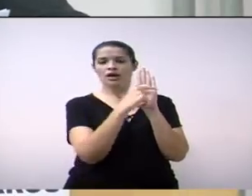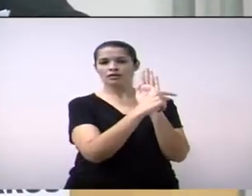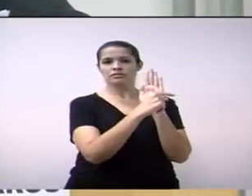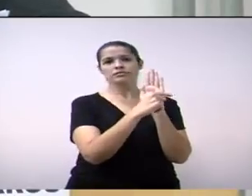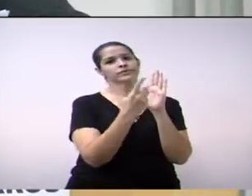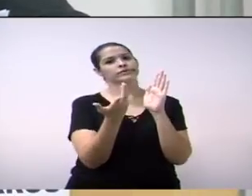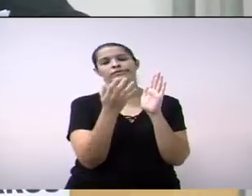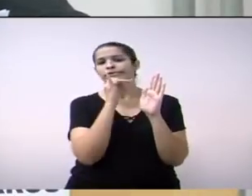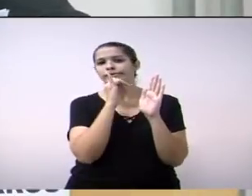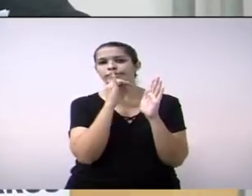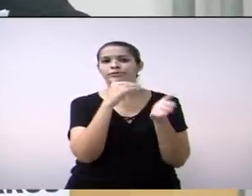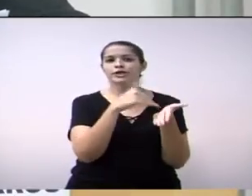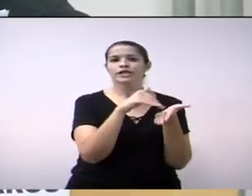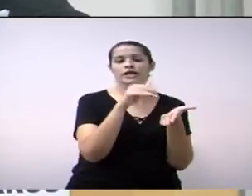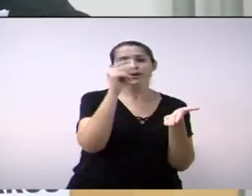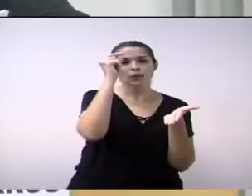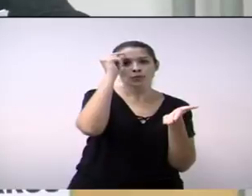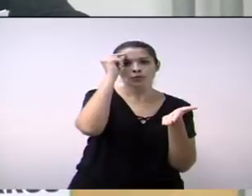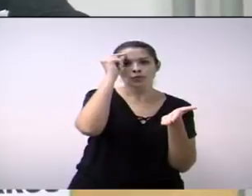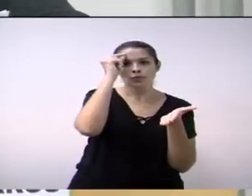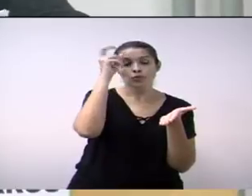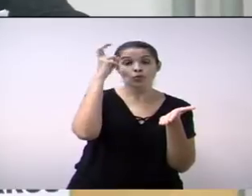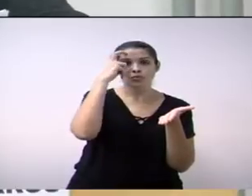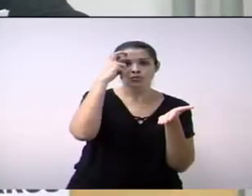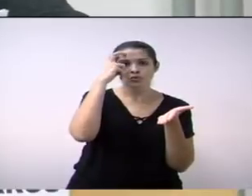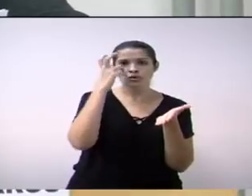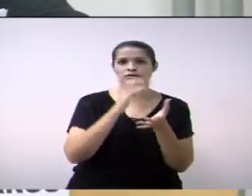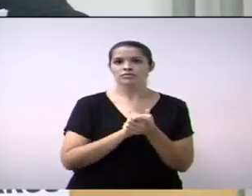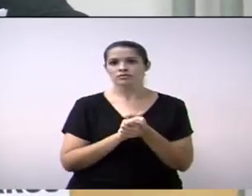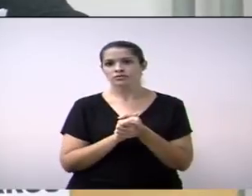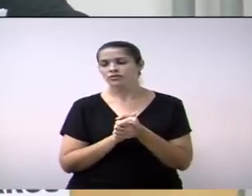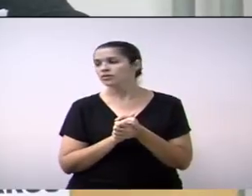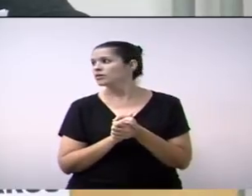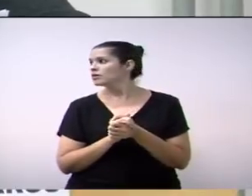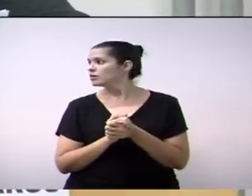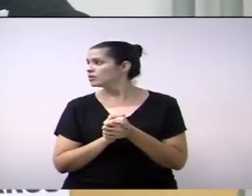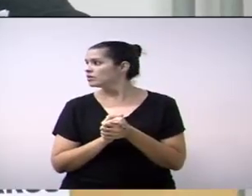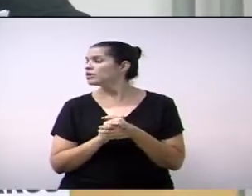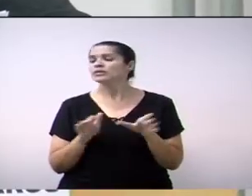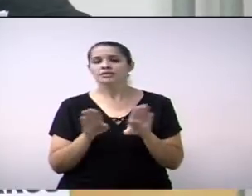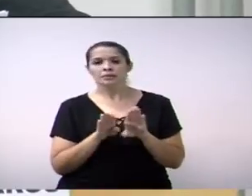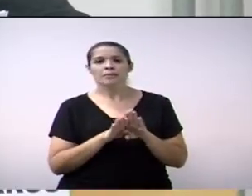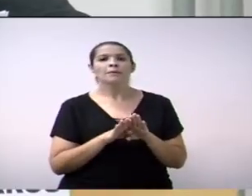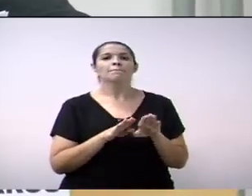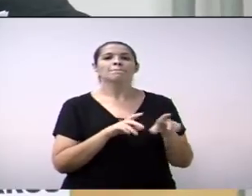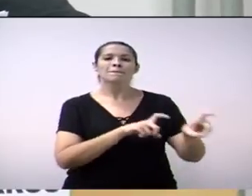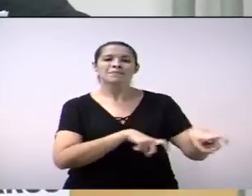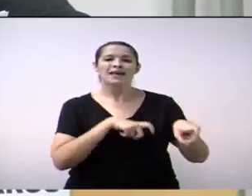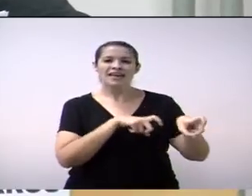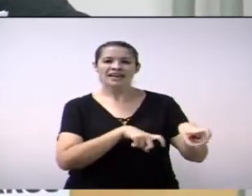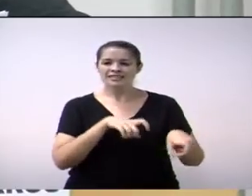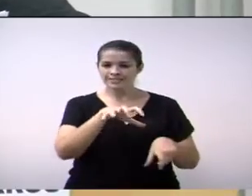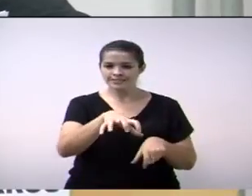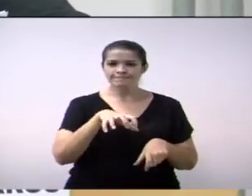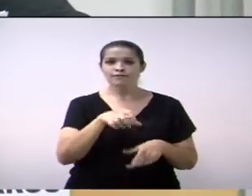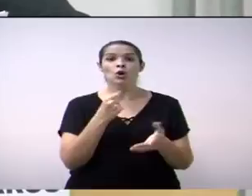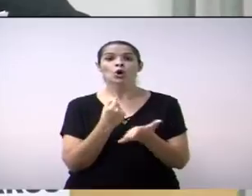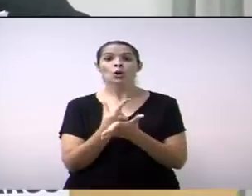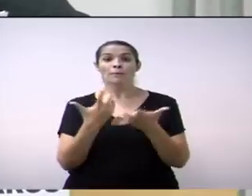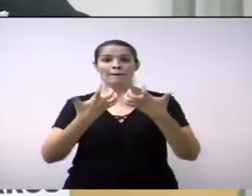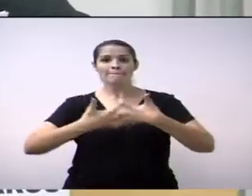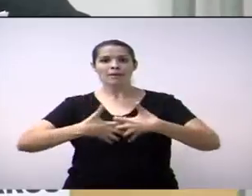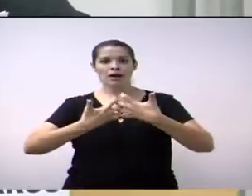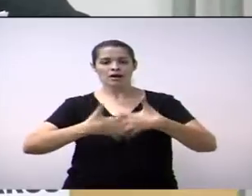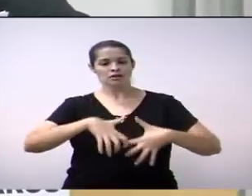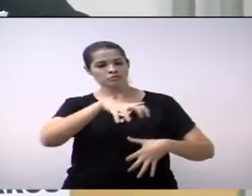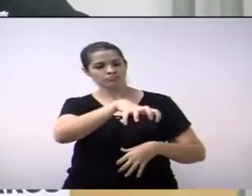que, que pode ser feito? Aquisição e fornecimento de máquinas e equipamentos agrícolas, processamentos agroindustrial e estradas